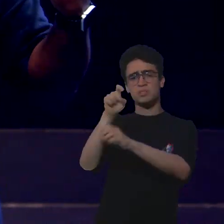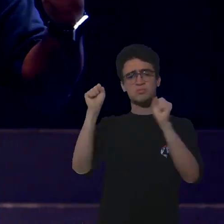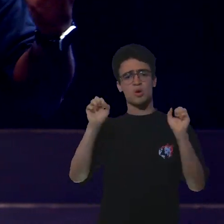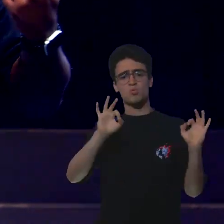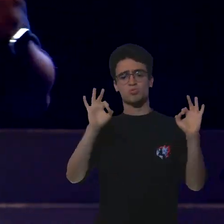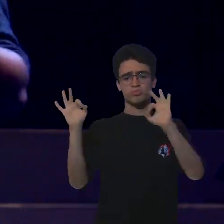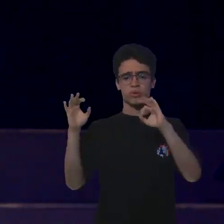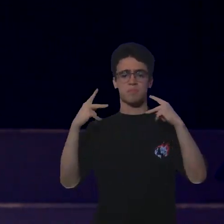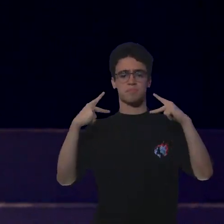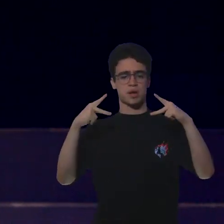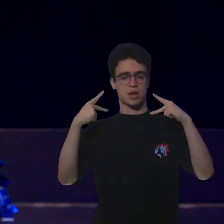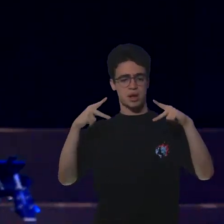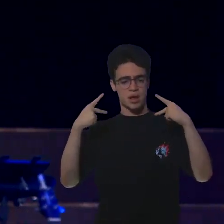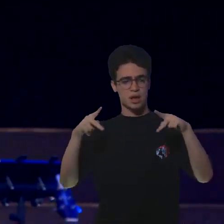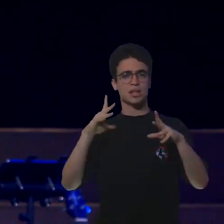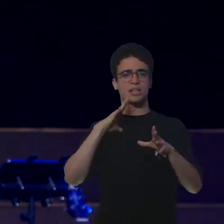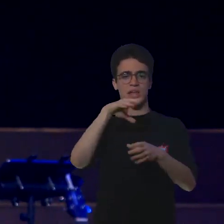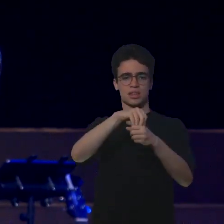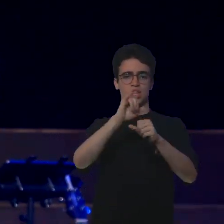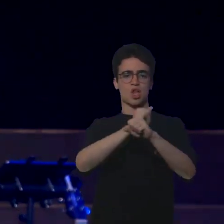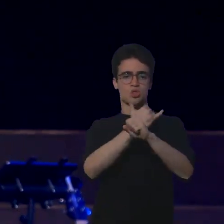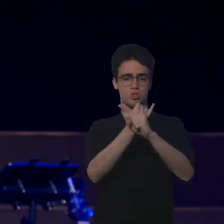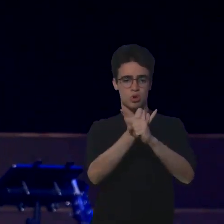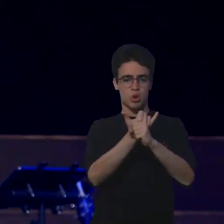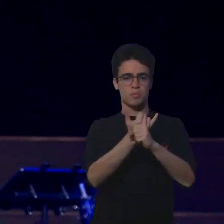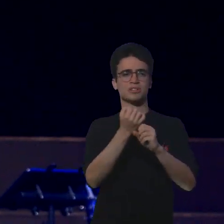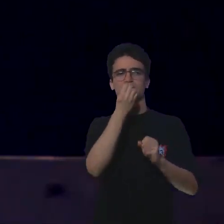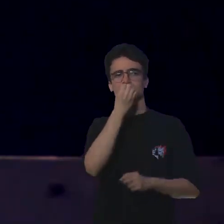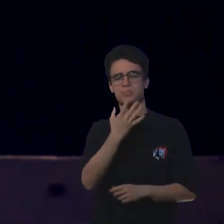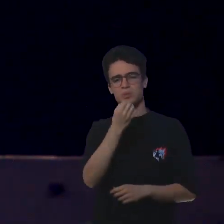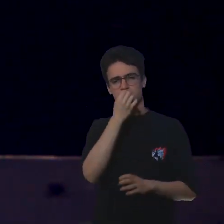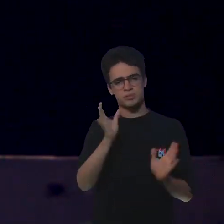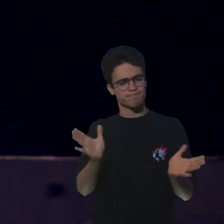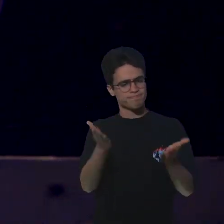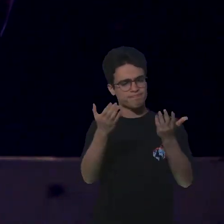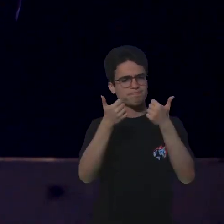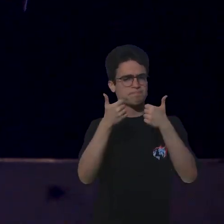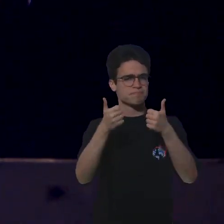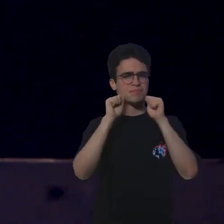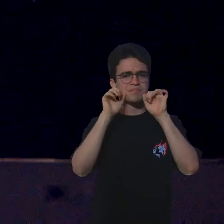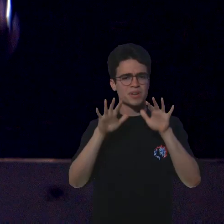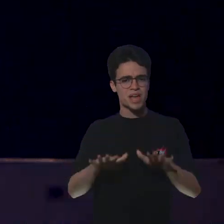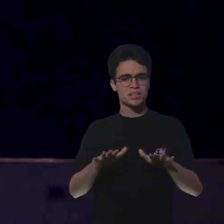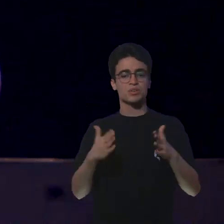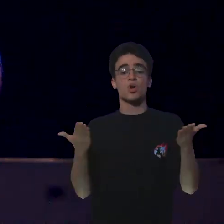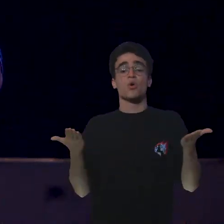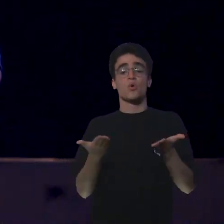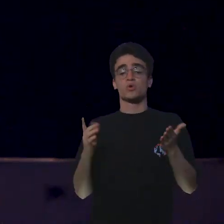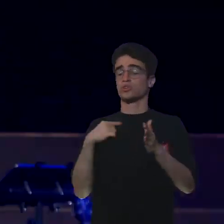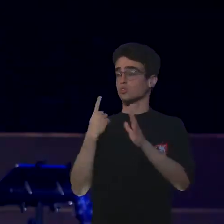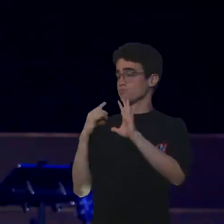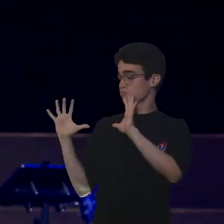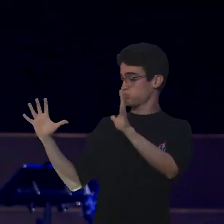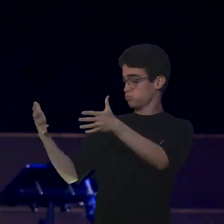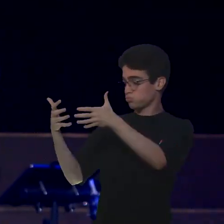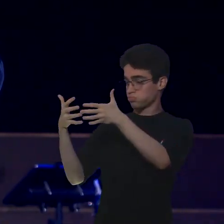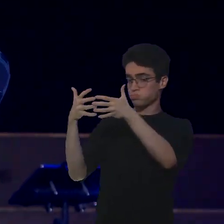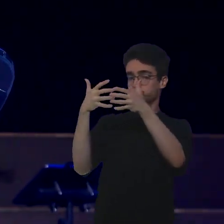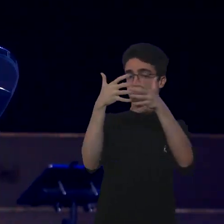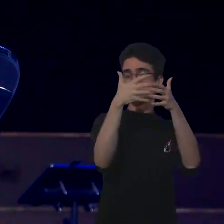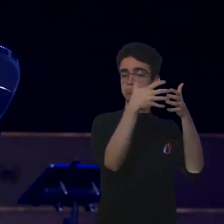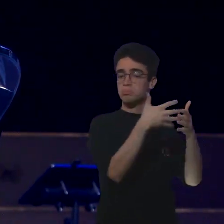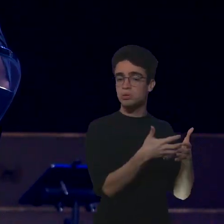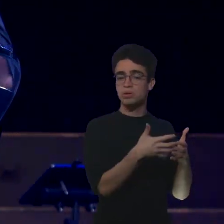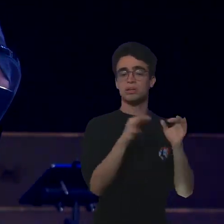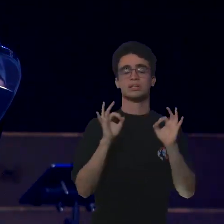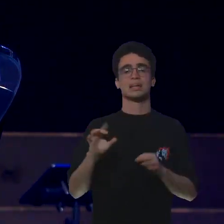mensagens que estão gravadas, estão no YouTube, vai valer a pena, está muito bênção. E hoje a gente vai descer dessa montanha com aquilo que o